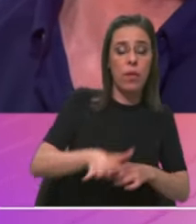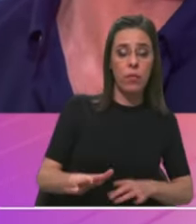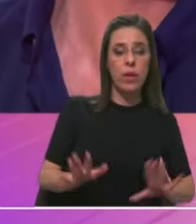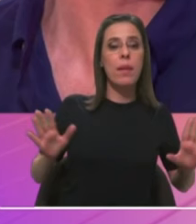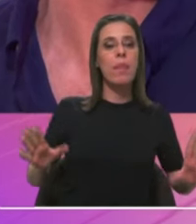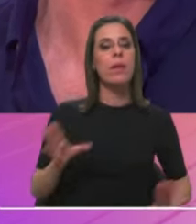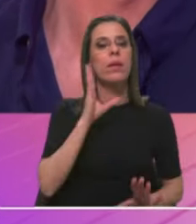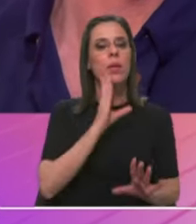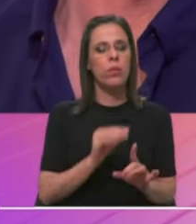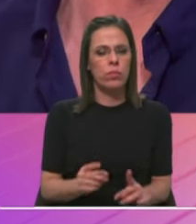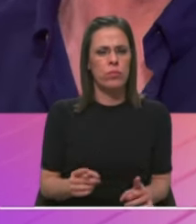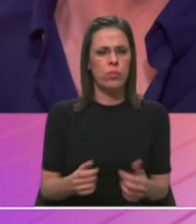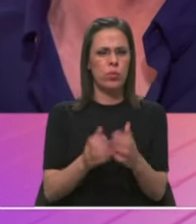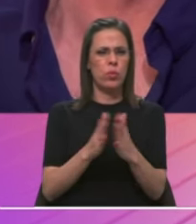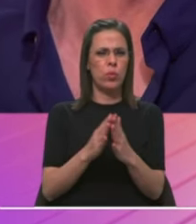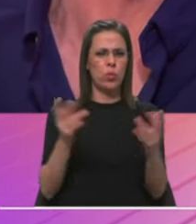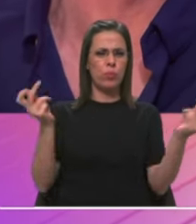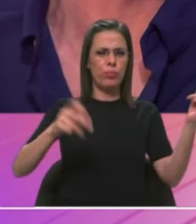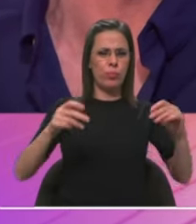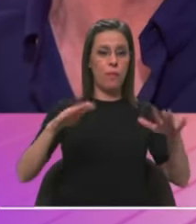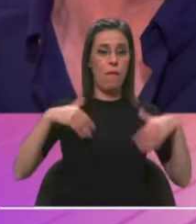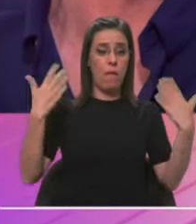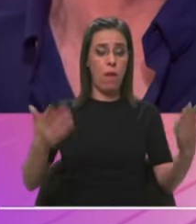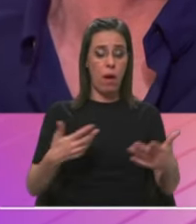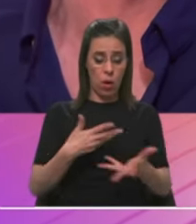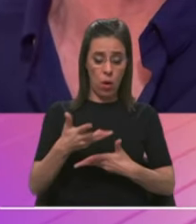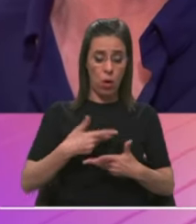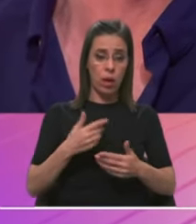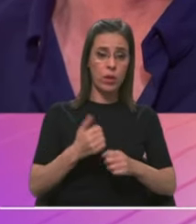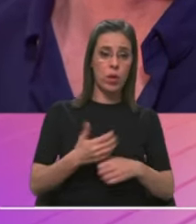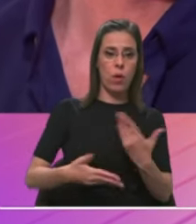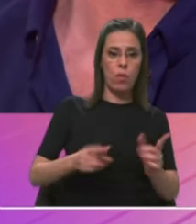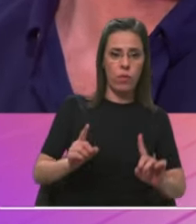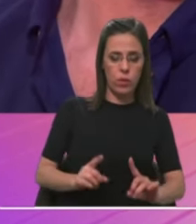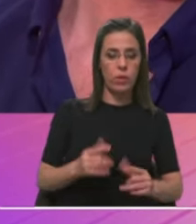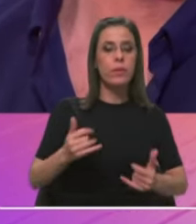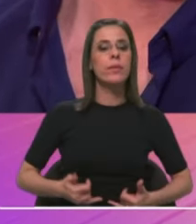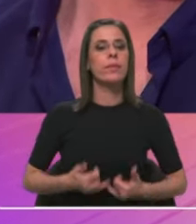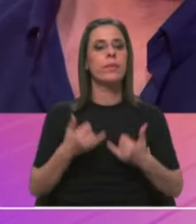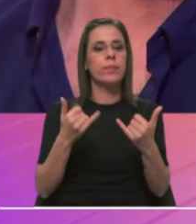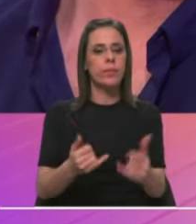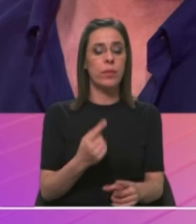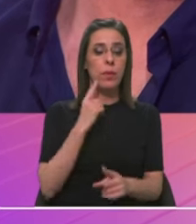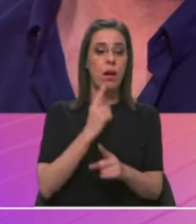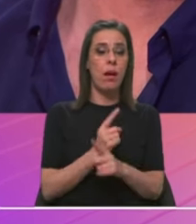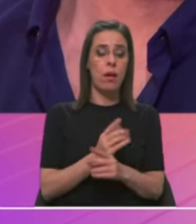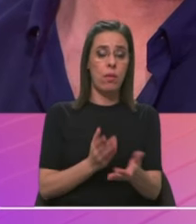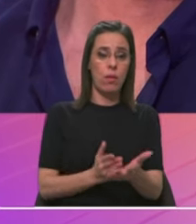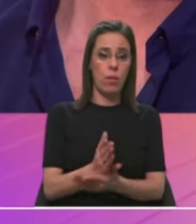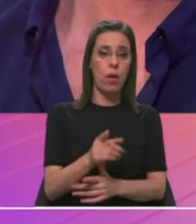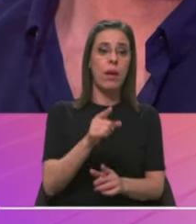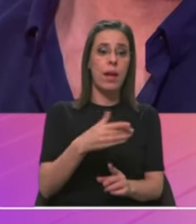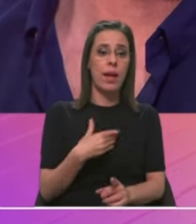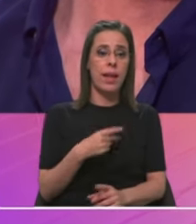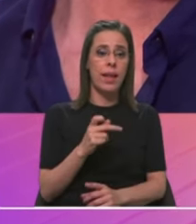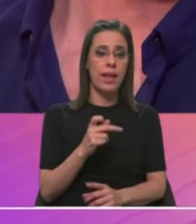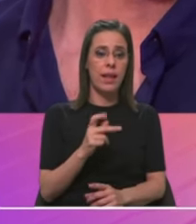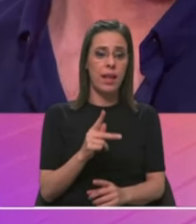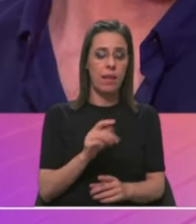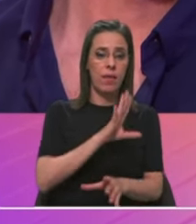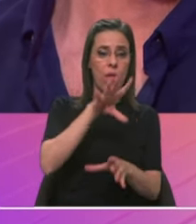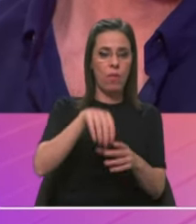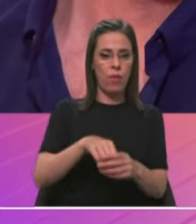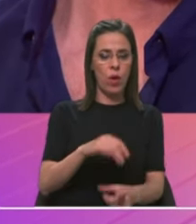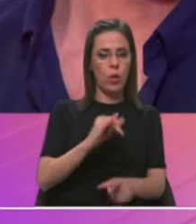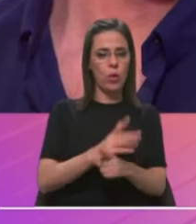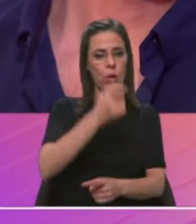mas não sei se foi por todo o ruído que havia no exterior que a nossa relação não funcionou. E a seguir o ruído continua, porque entretanto o Dave foi